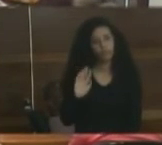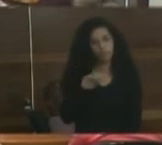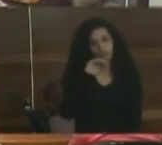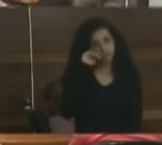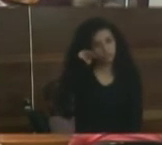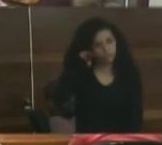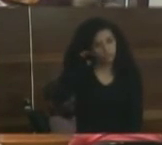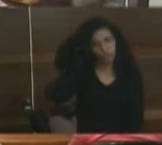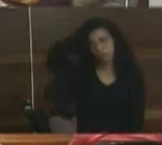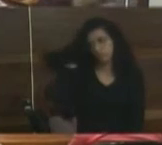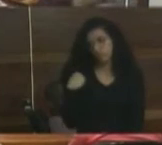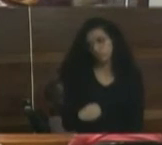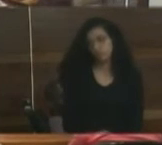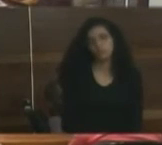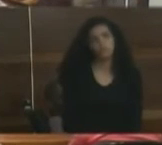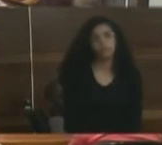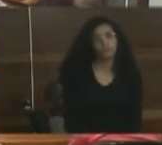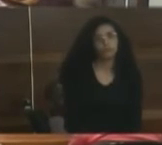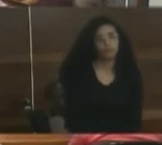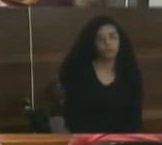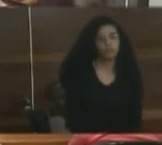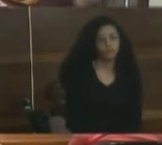e aí